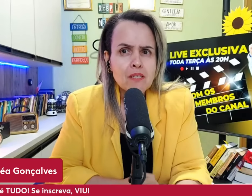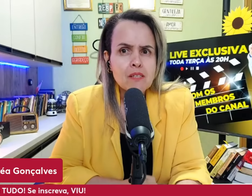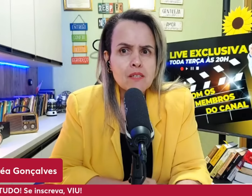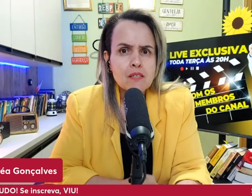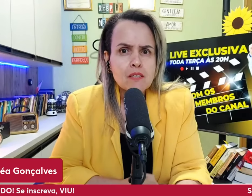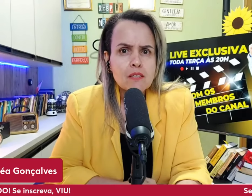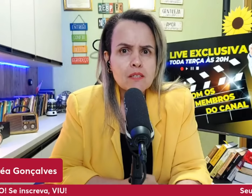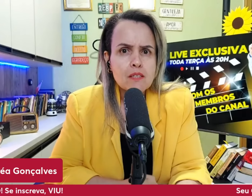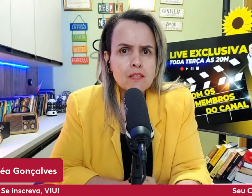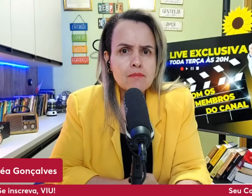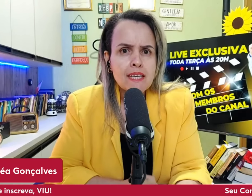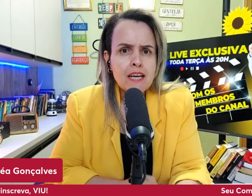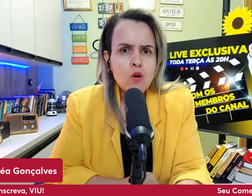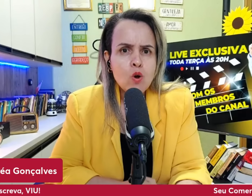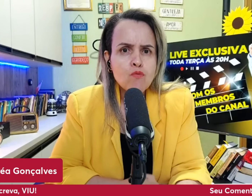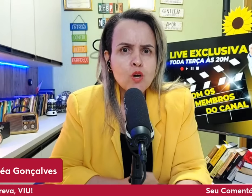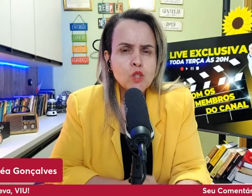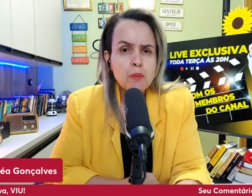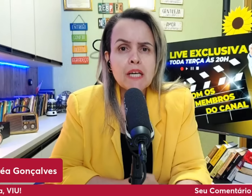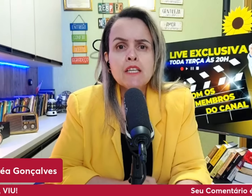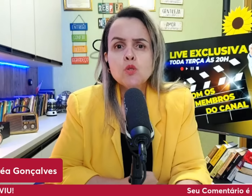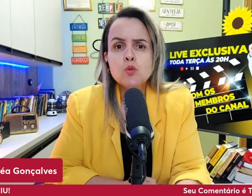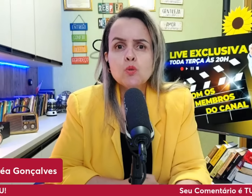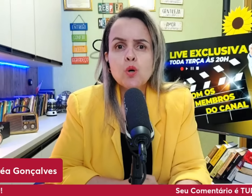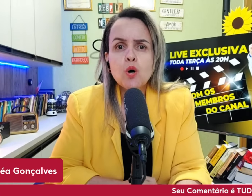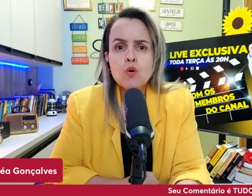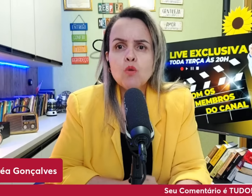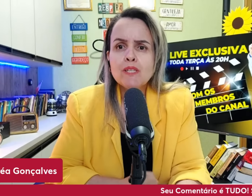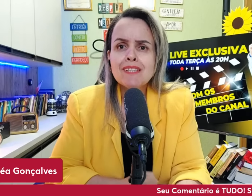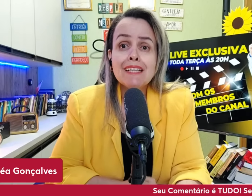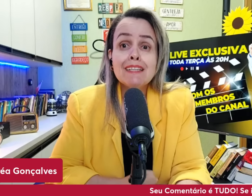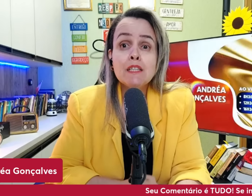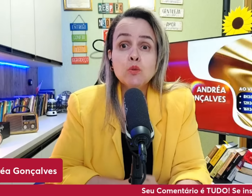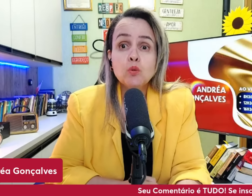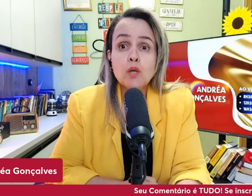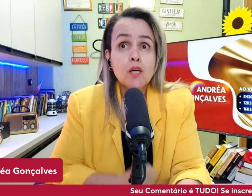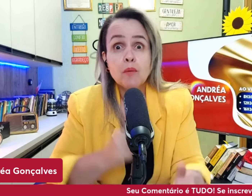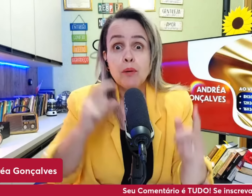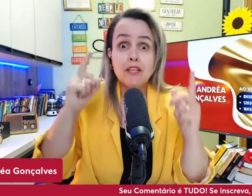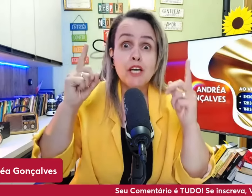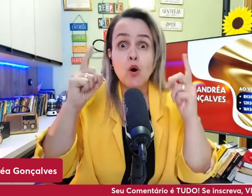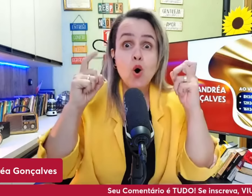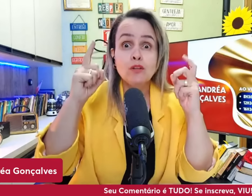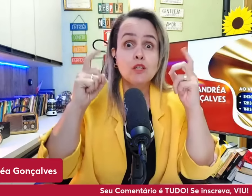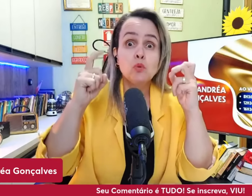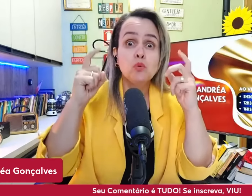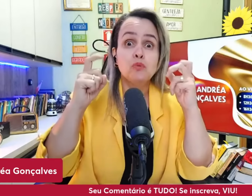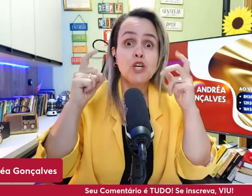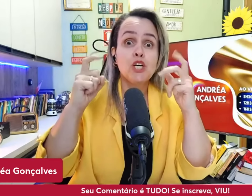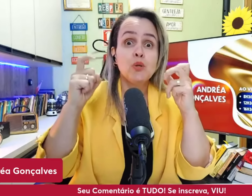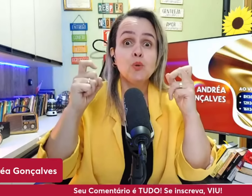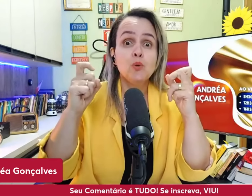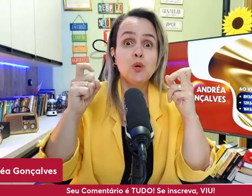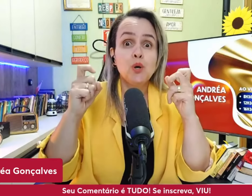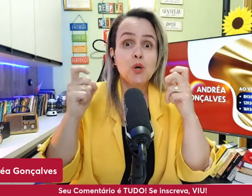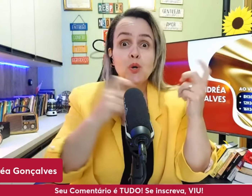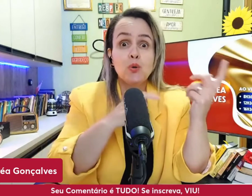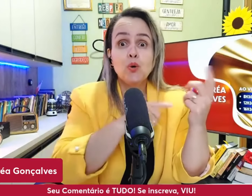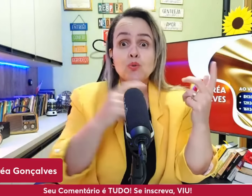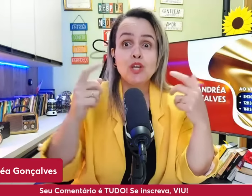a imprensa vai dar o lote para isso como está dando paraa derrota do